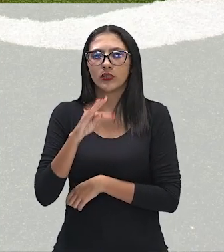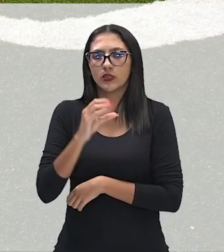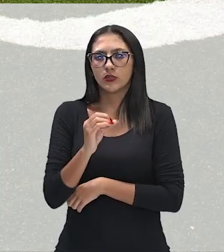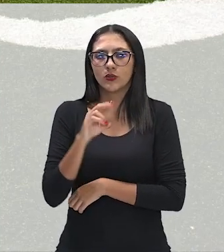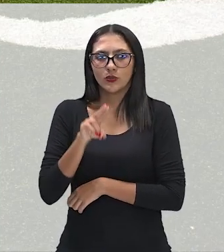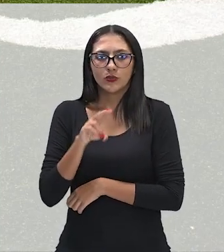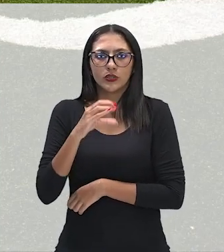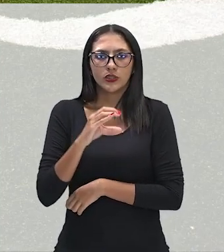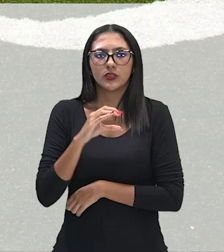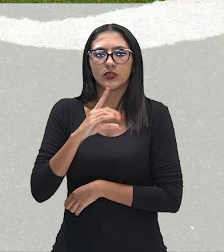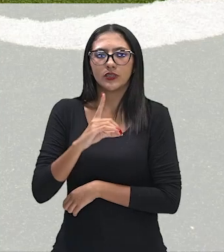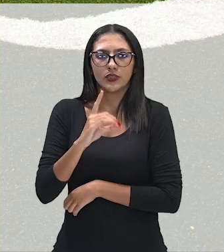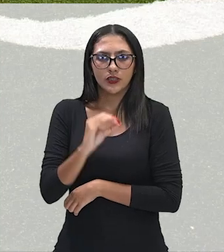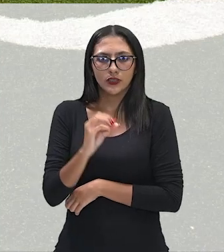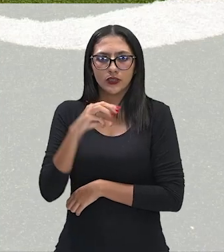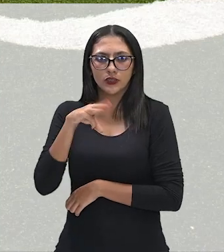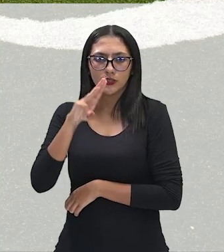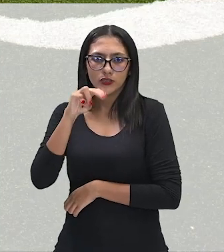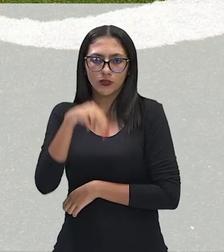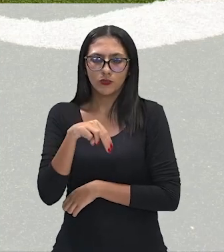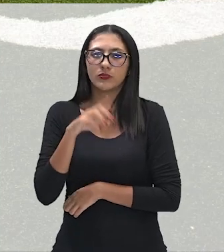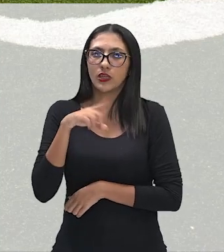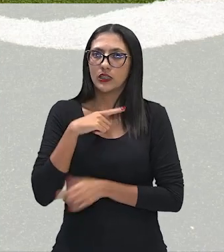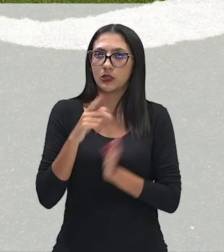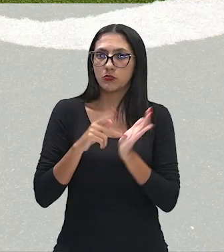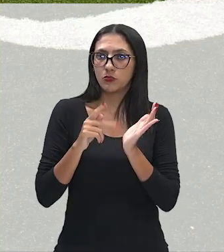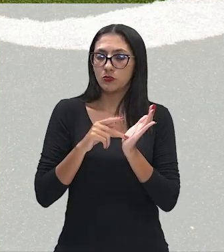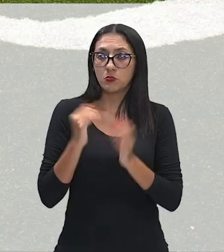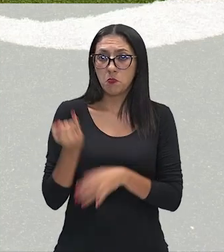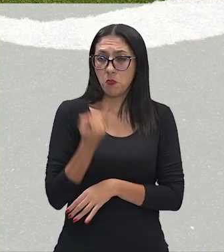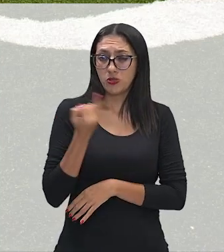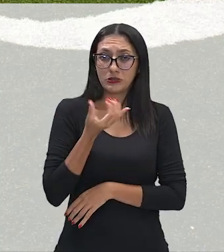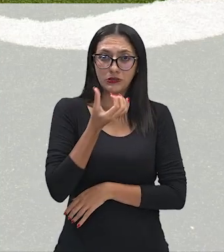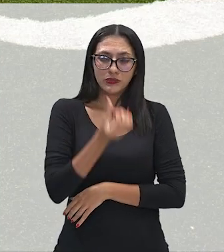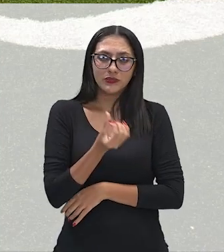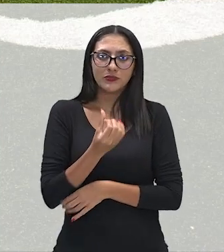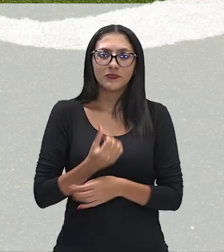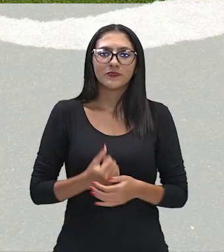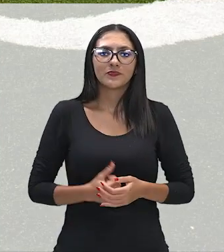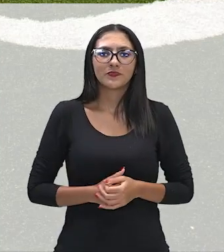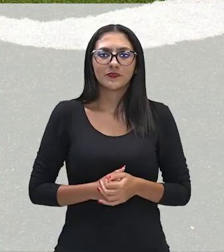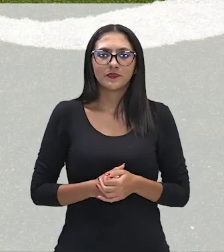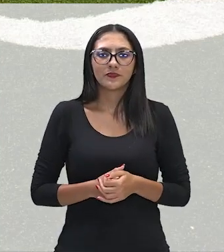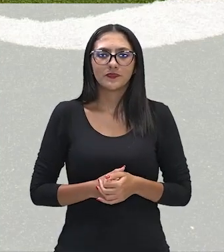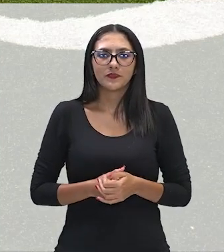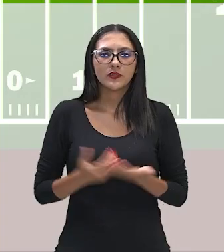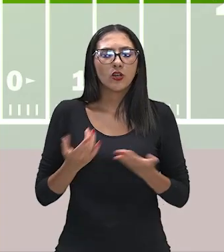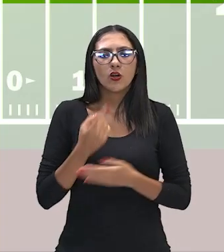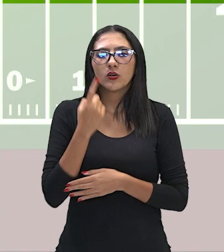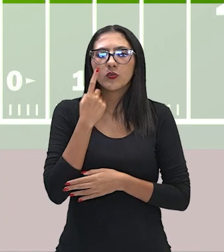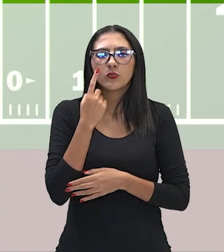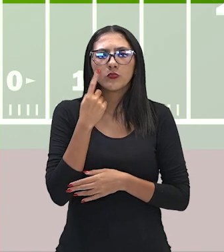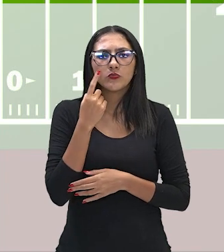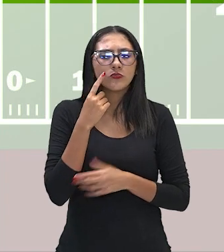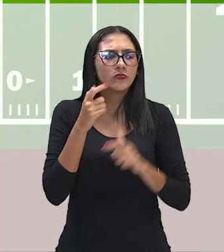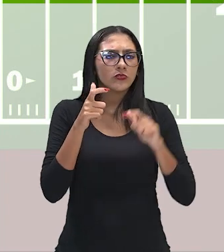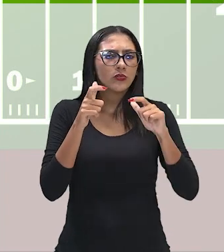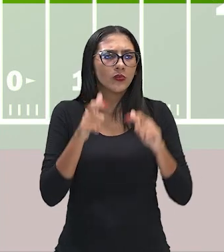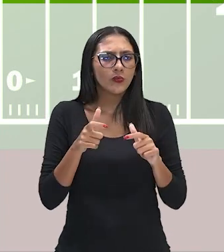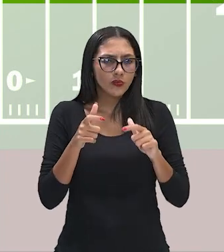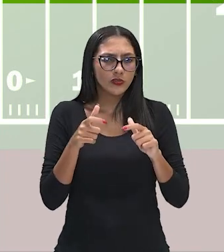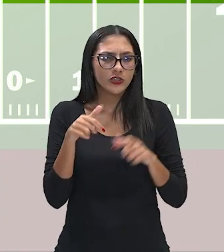a pontuação de 6 pontos. Agora vamos ver aqui um pouco sobre a quadra, né, ou o campo,